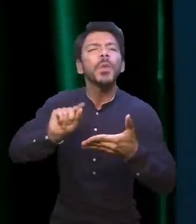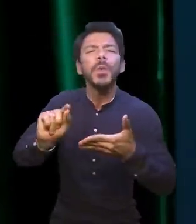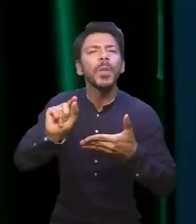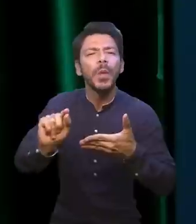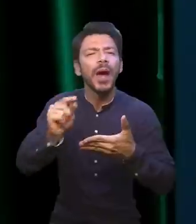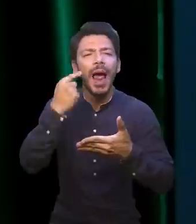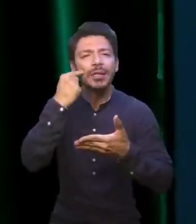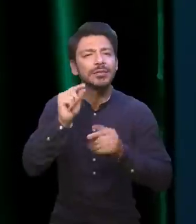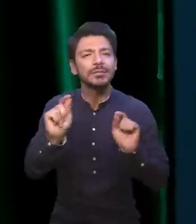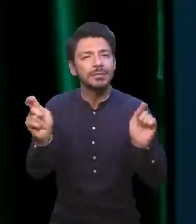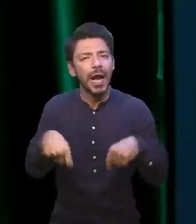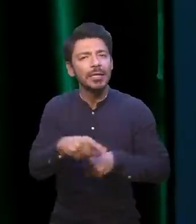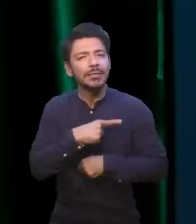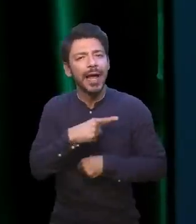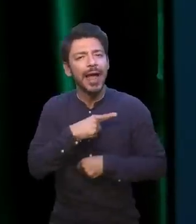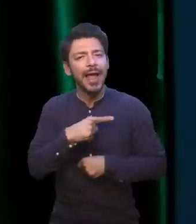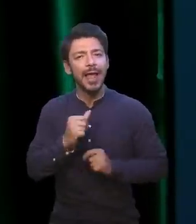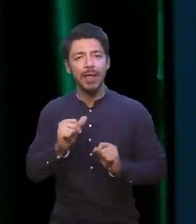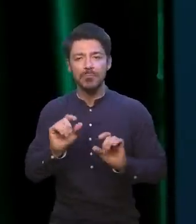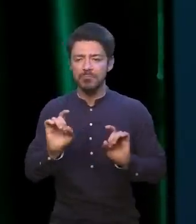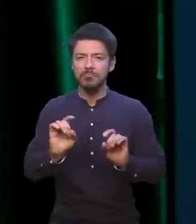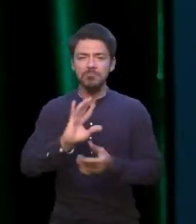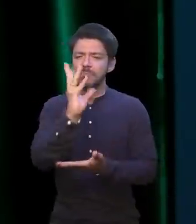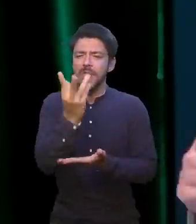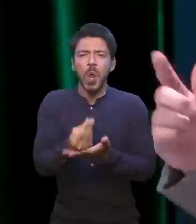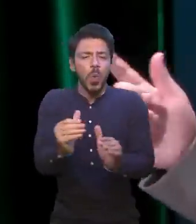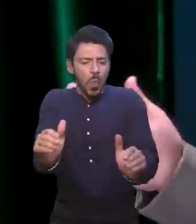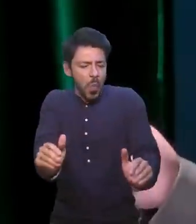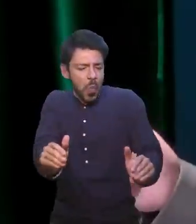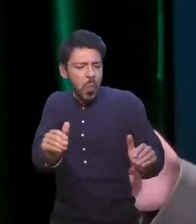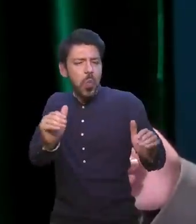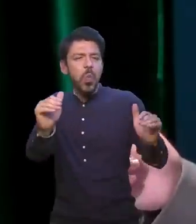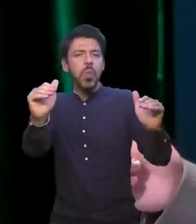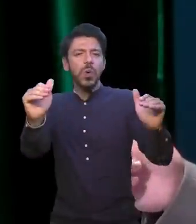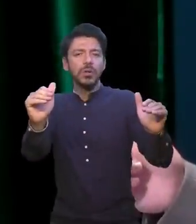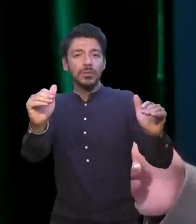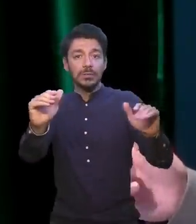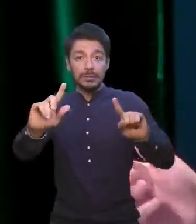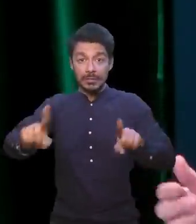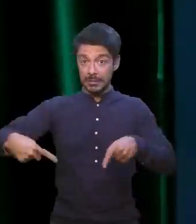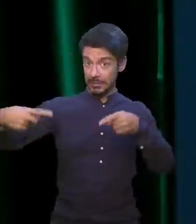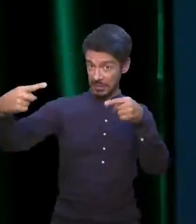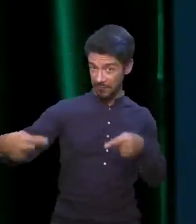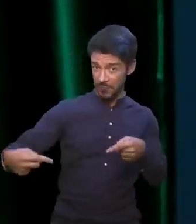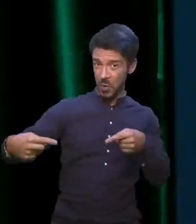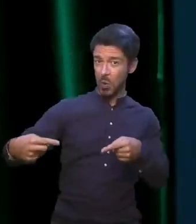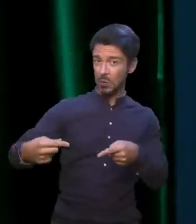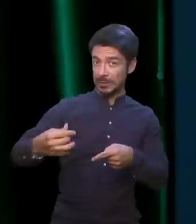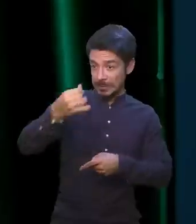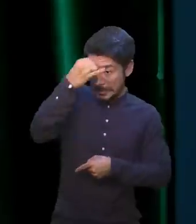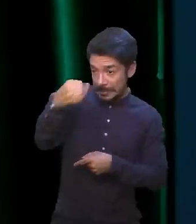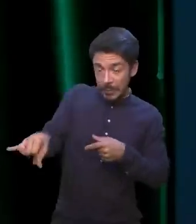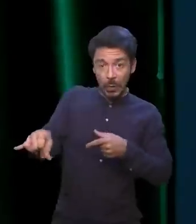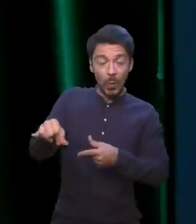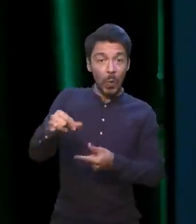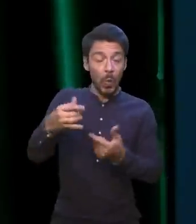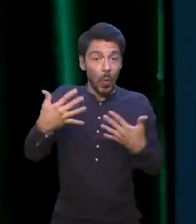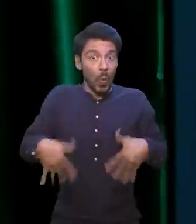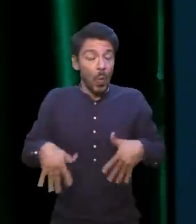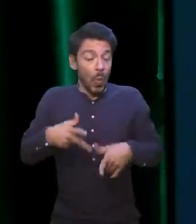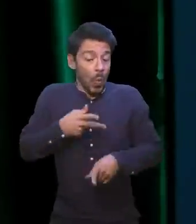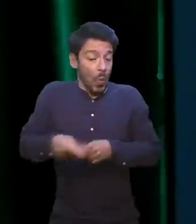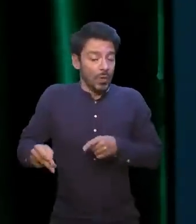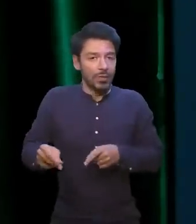com os benfeitores espirituais. Não é para nos isentar dos desafios, mas é para nos trazer